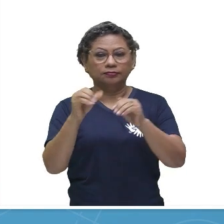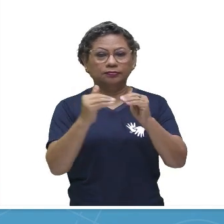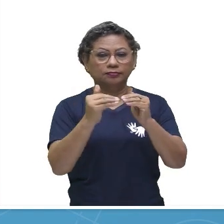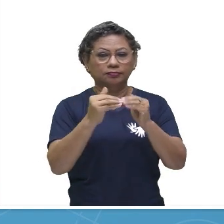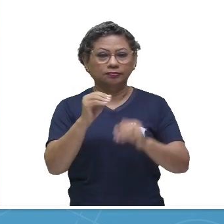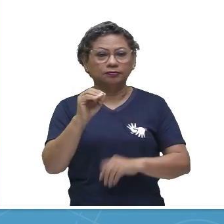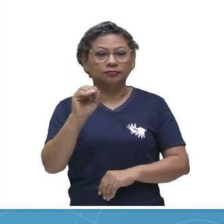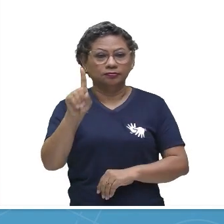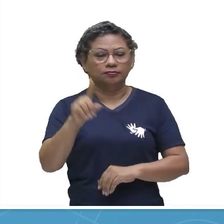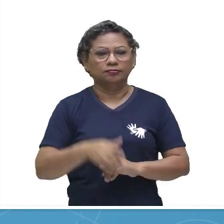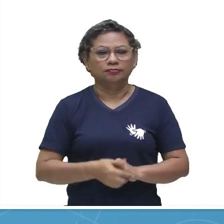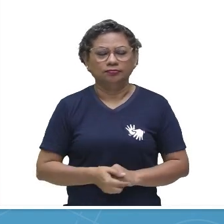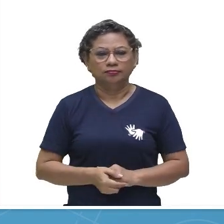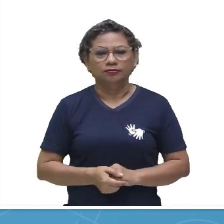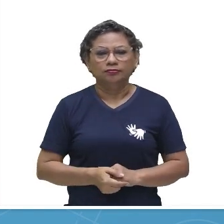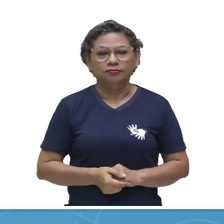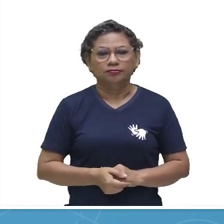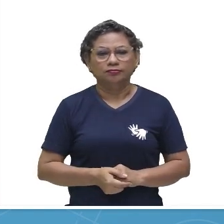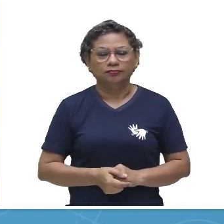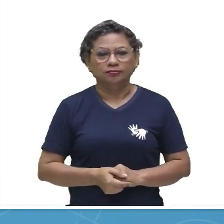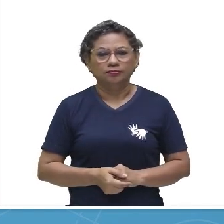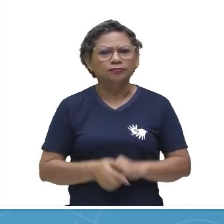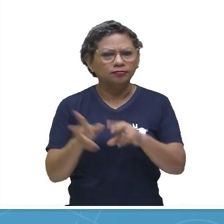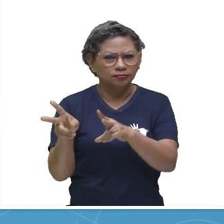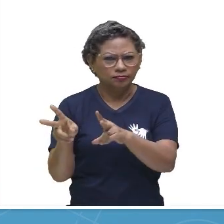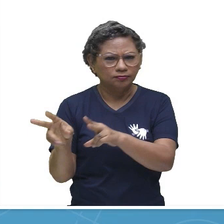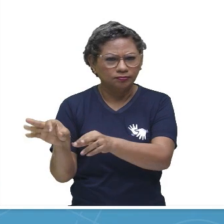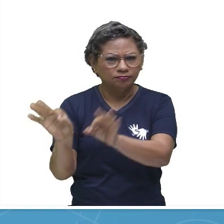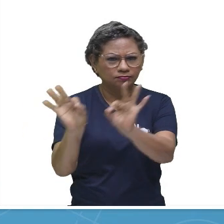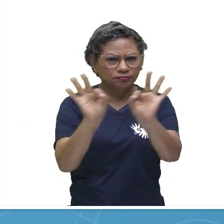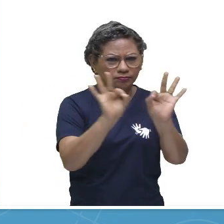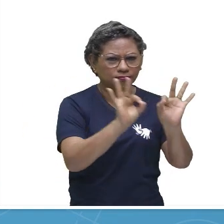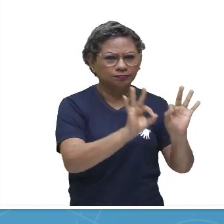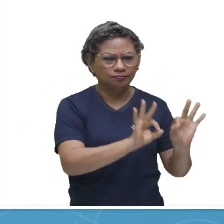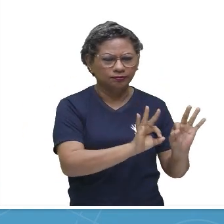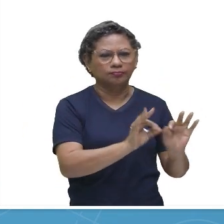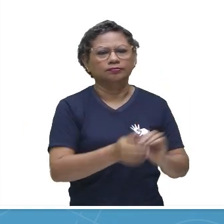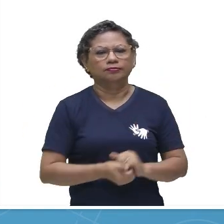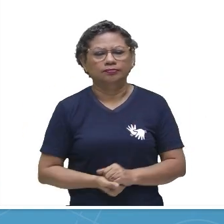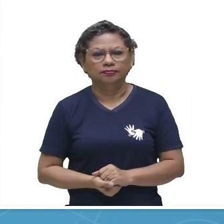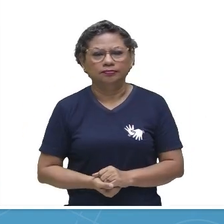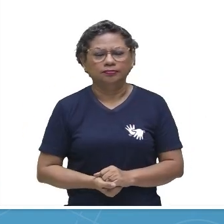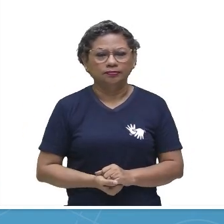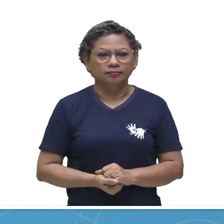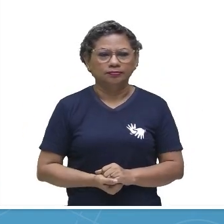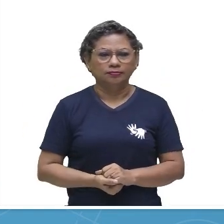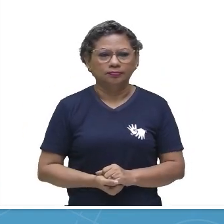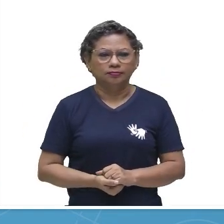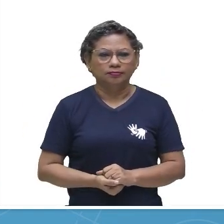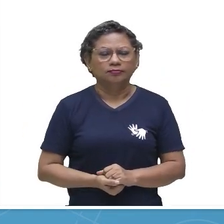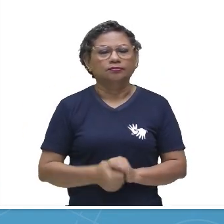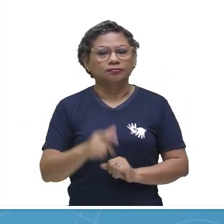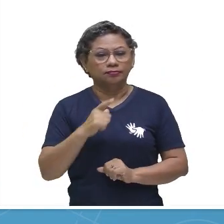2 elevado a zero igual a 1. Então, da mesma forma que essa decorrência dessa propriedade